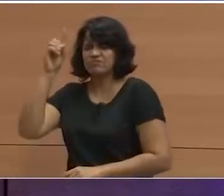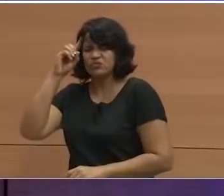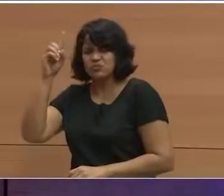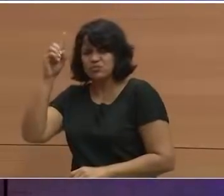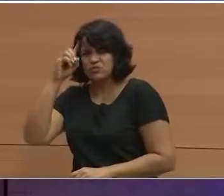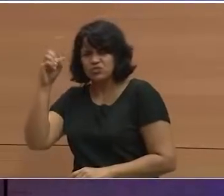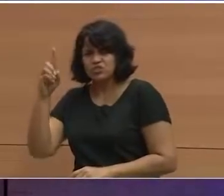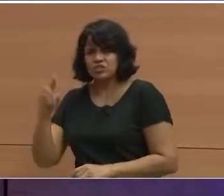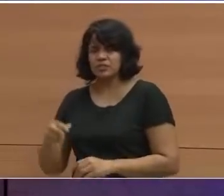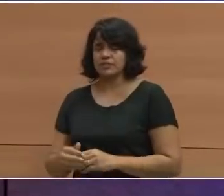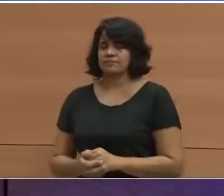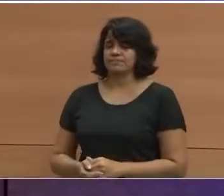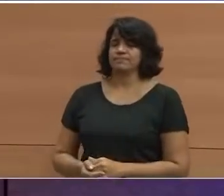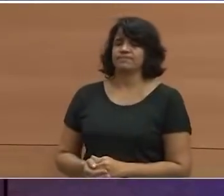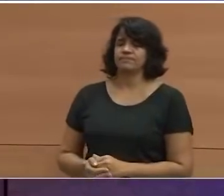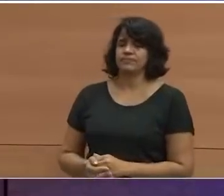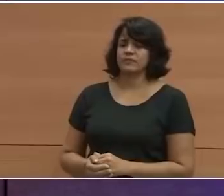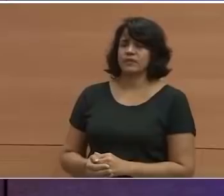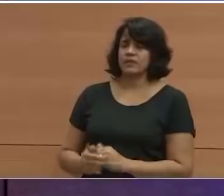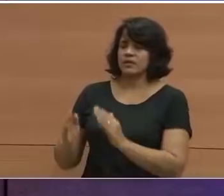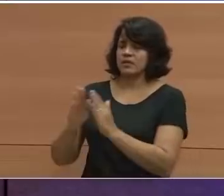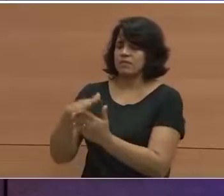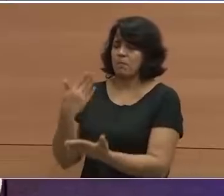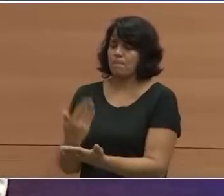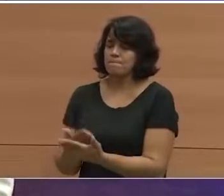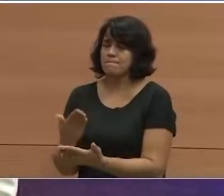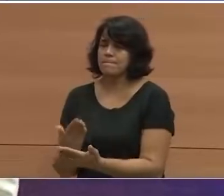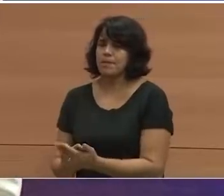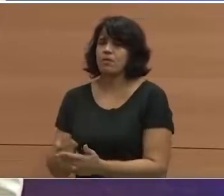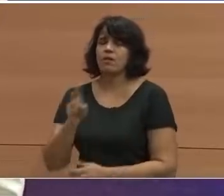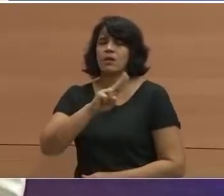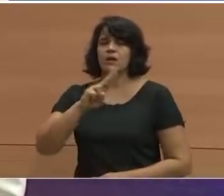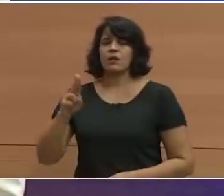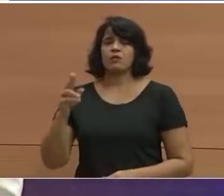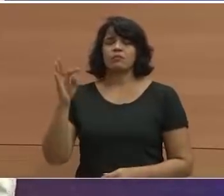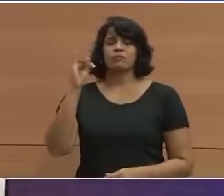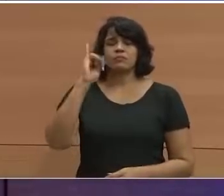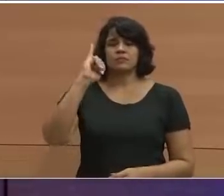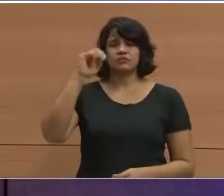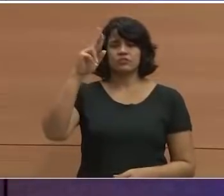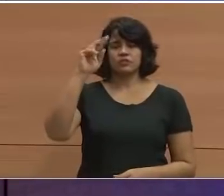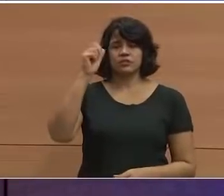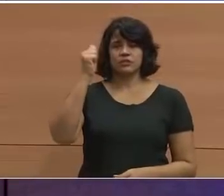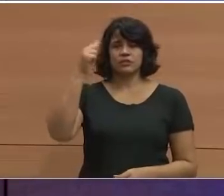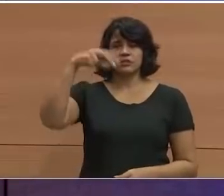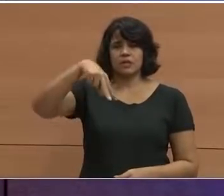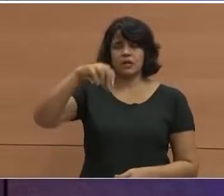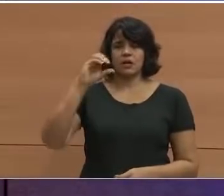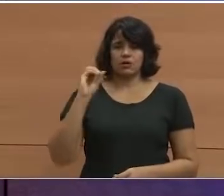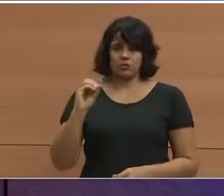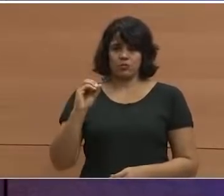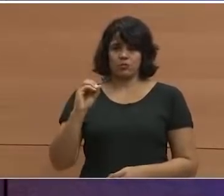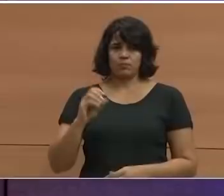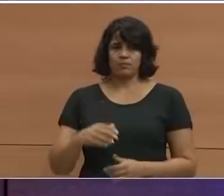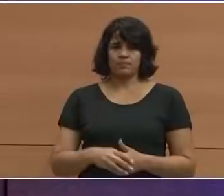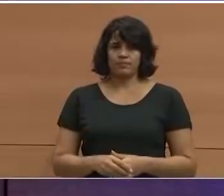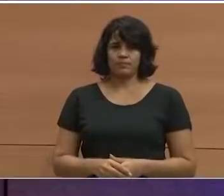diariamente na escola de Tirano. A escola de Tirano